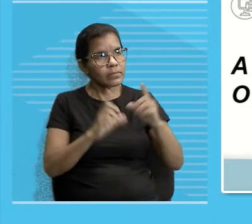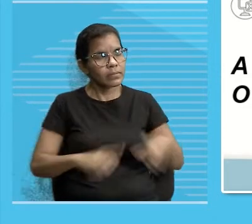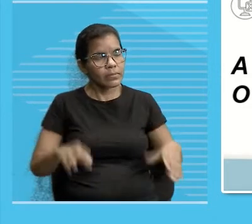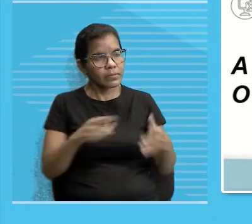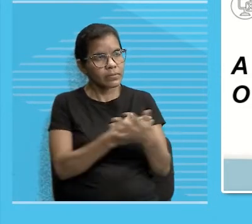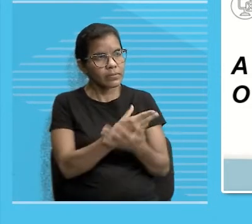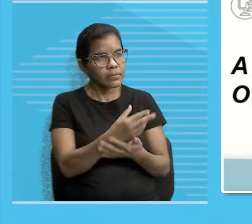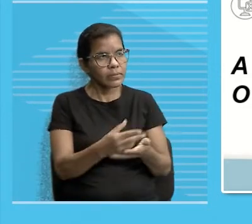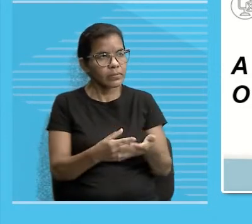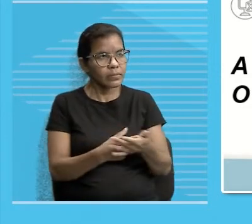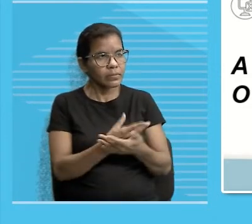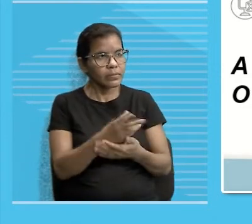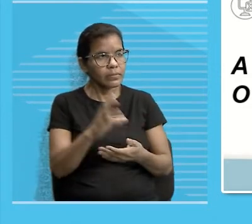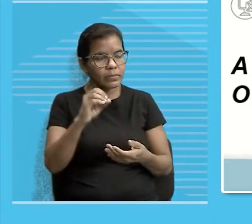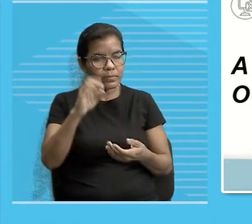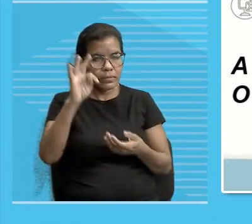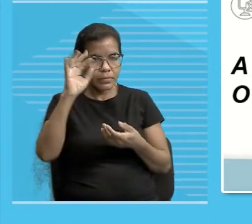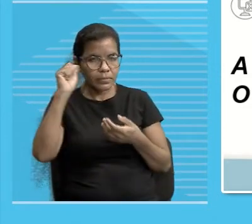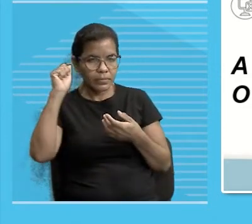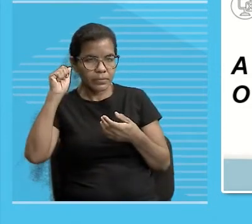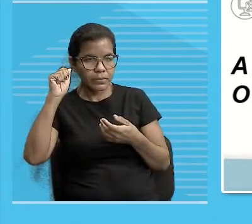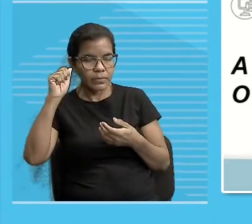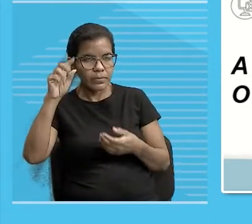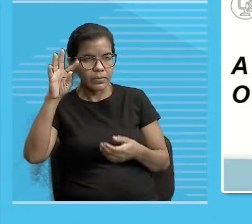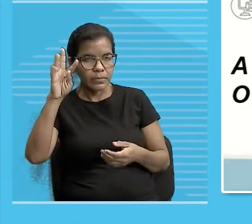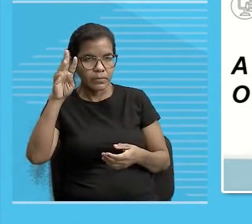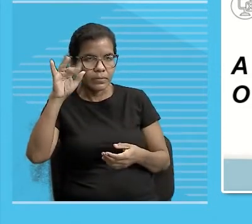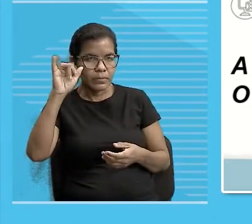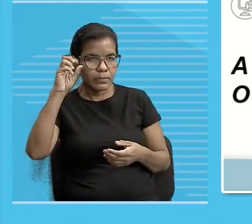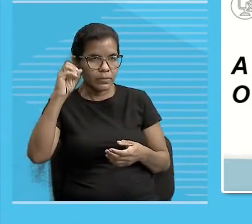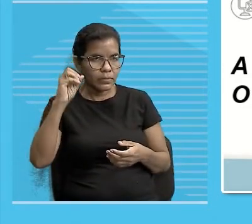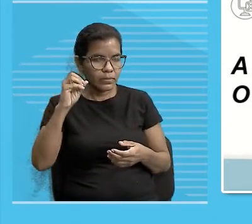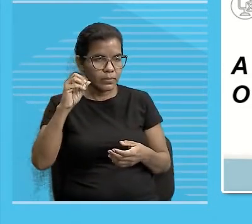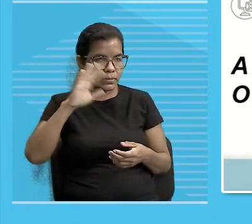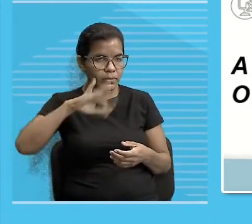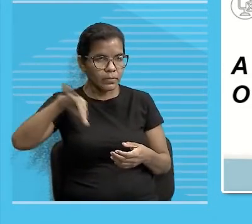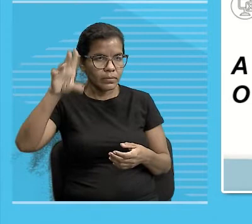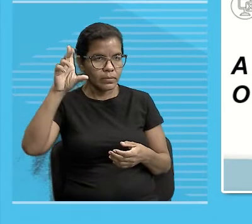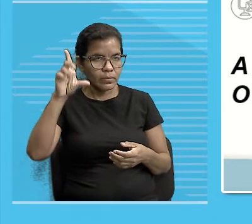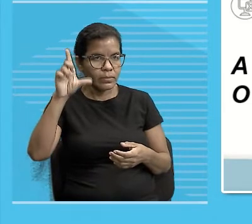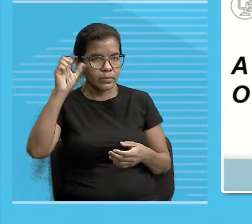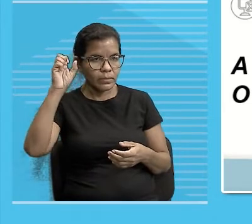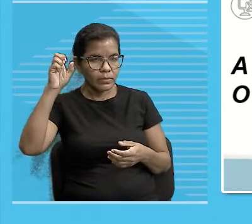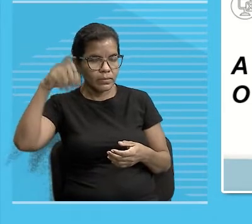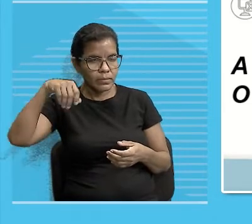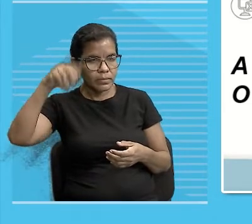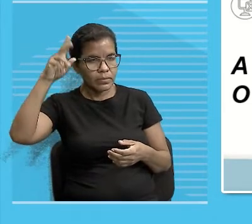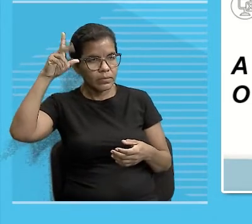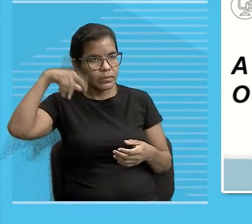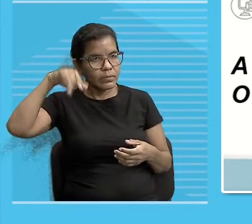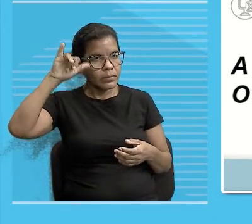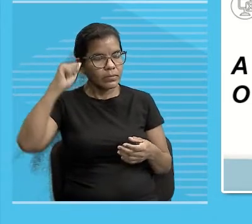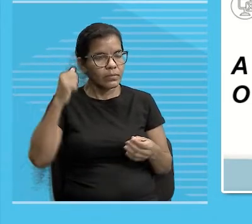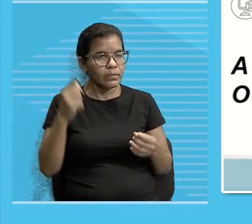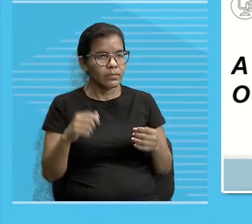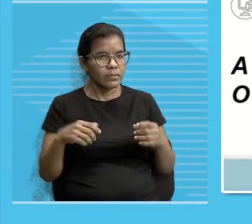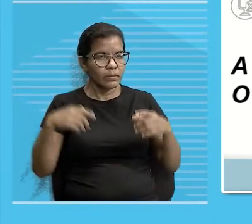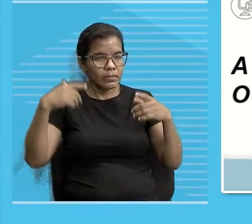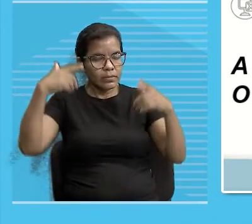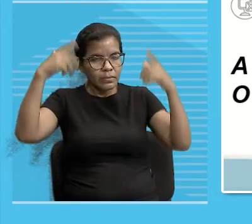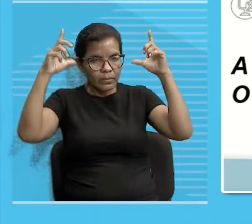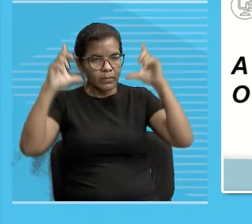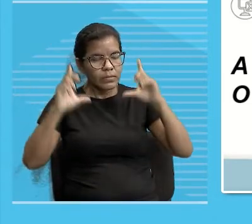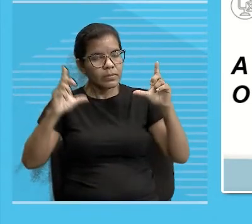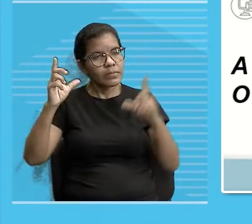de Ottavio Leone, como se fosse o rosto aí do nosso querido Michelangelo Caravaggio. Tinha